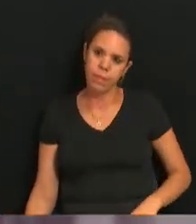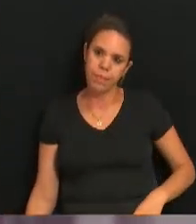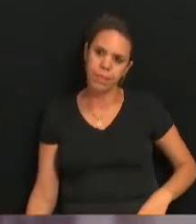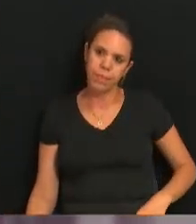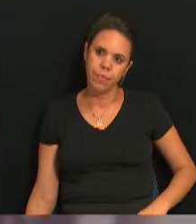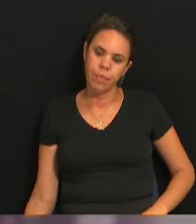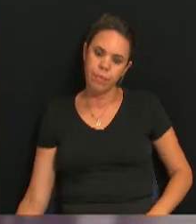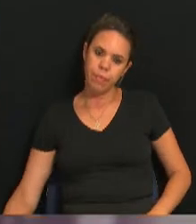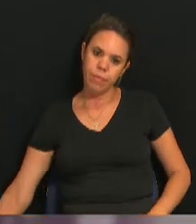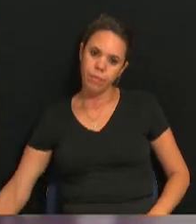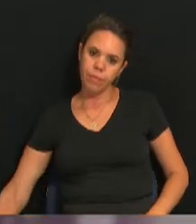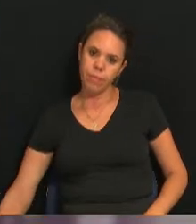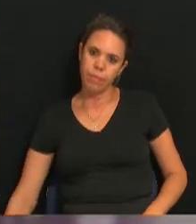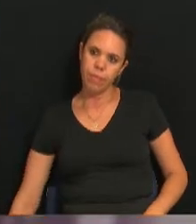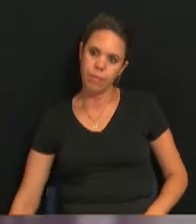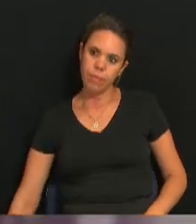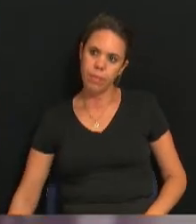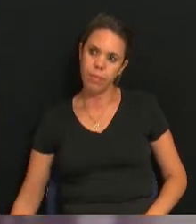Ainda assim,